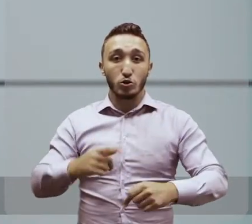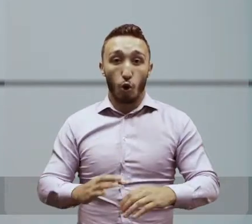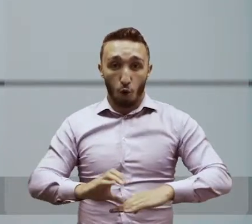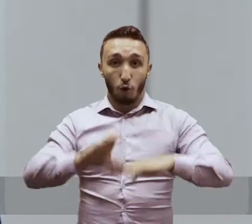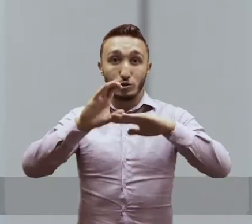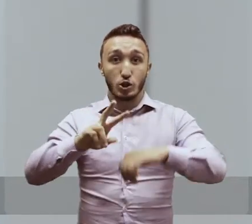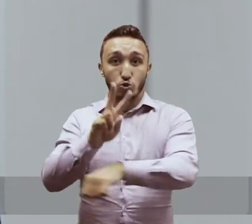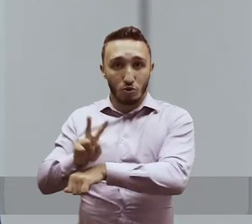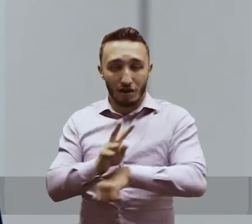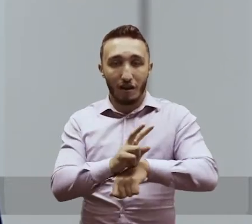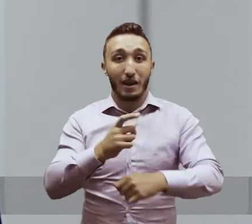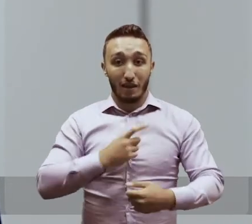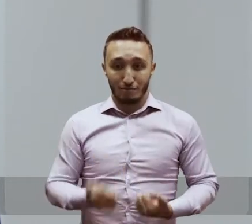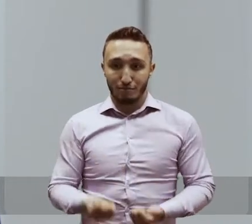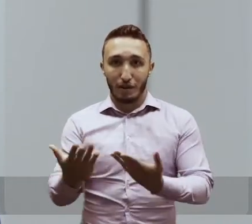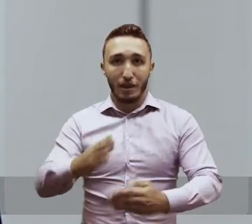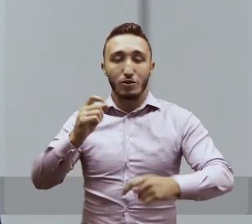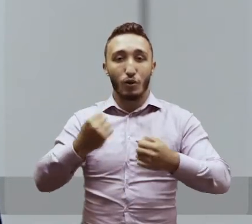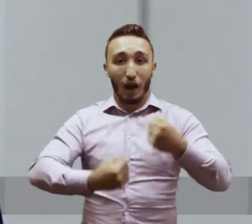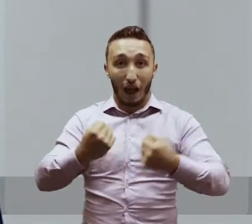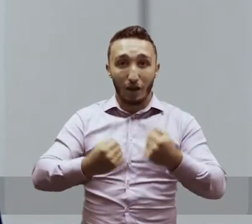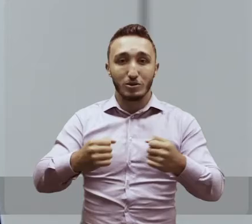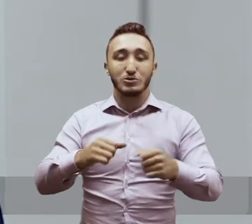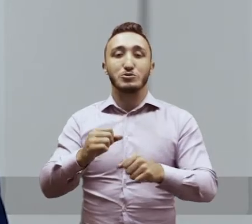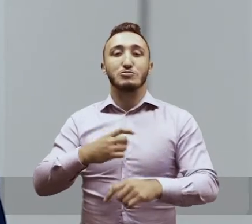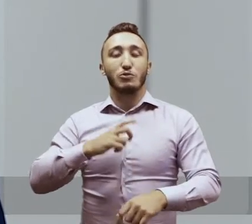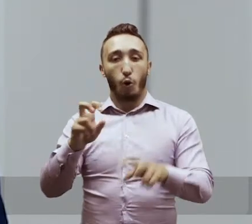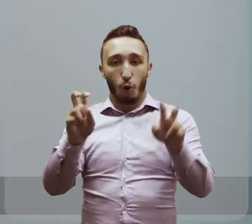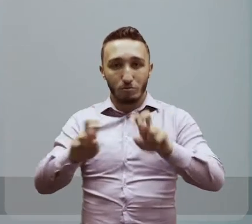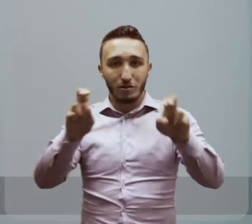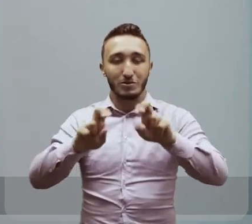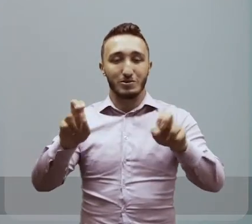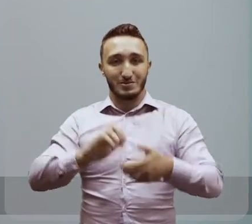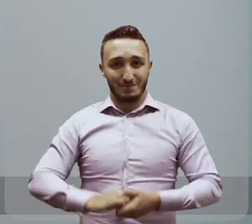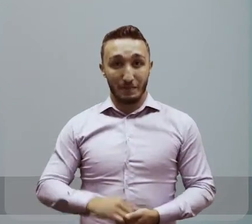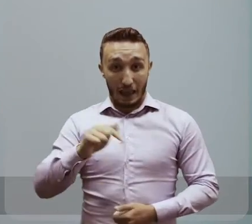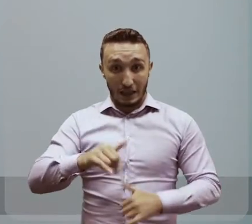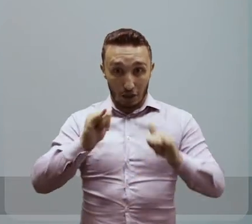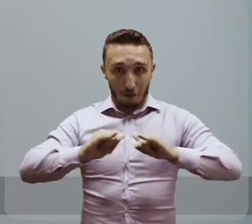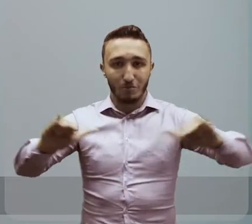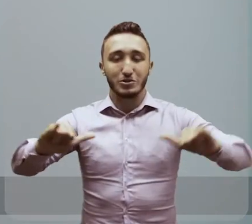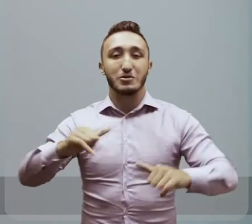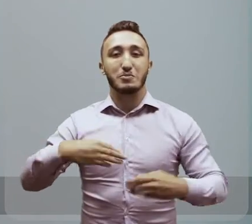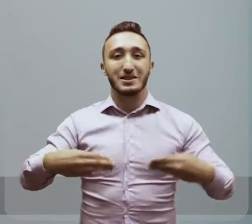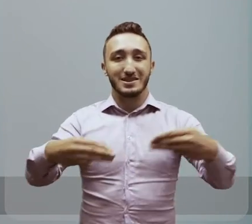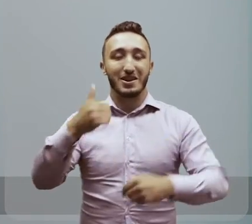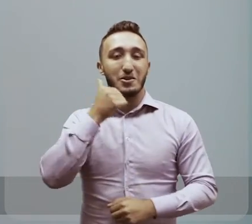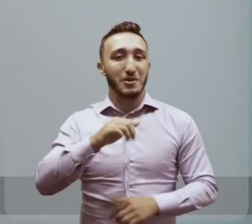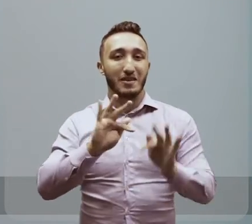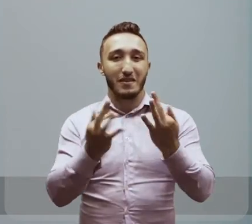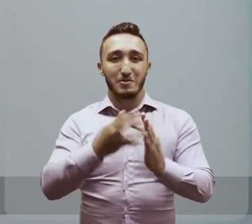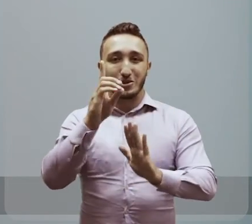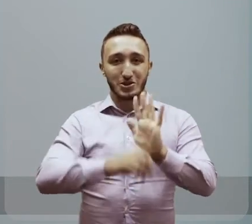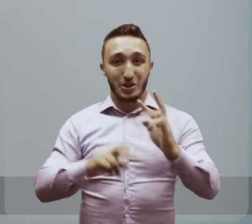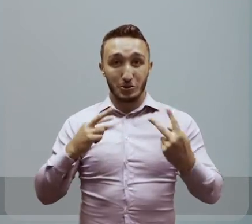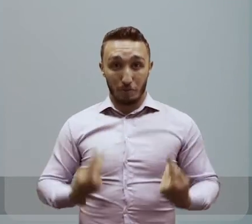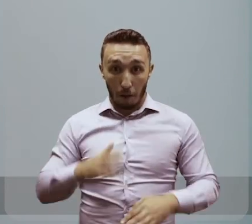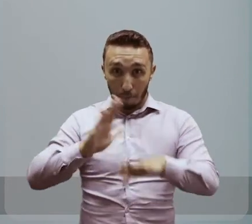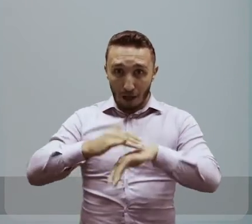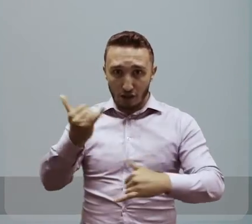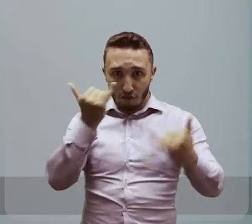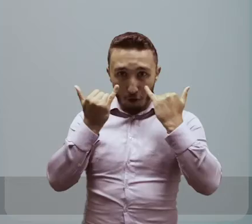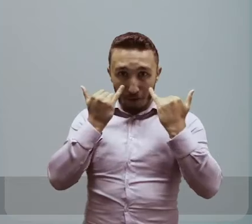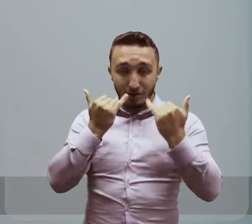conselhos tutelares, como aquisição de automóveis, computadores e bebedouros. Esse foi o boletim do Ministério da Mulher, da Família e dos Direitos